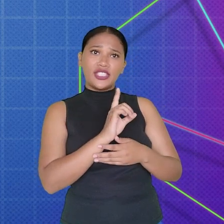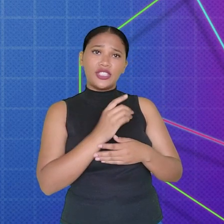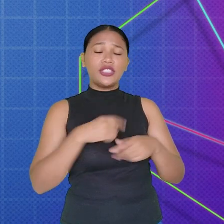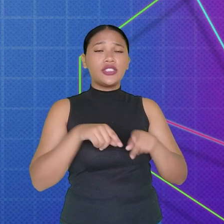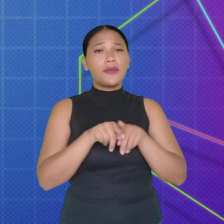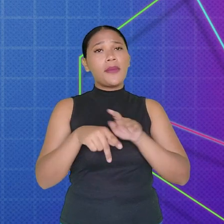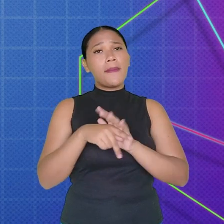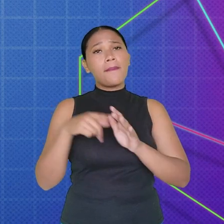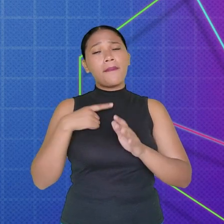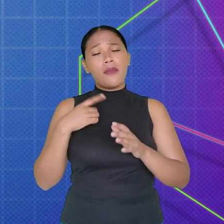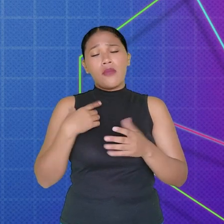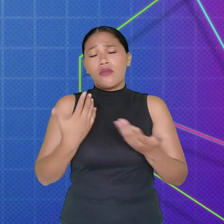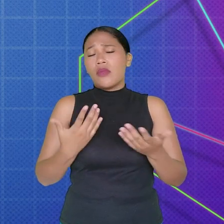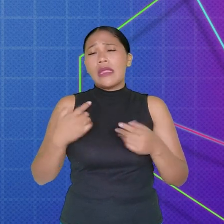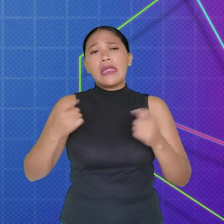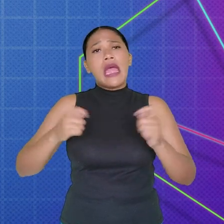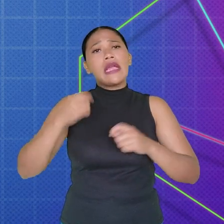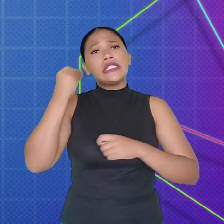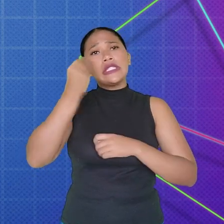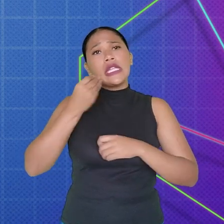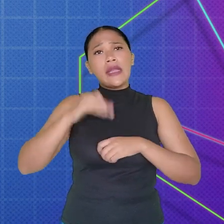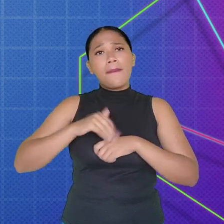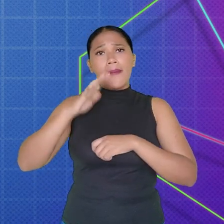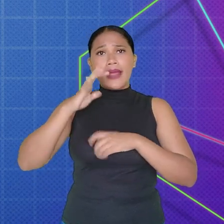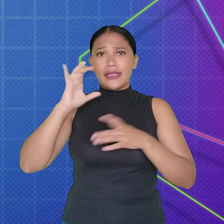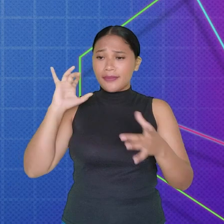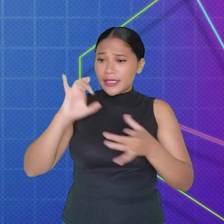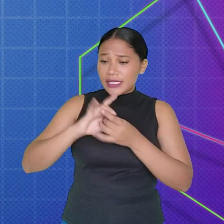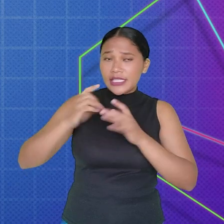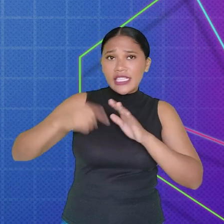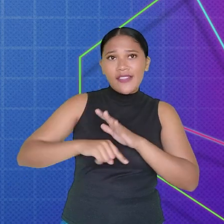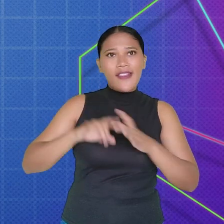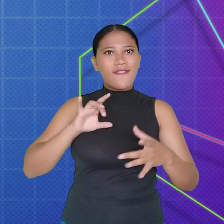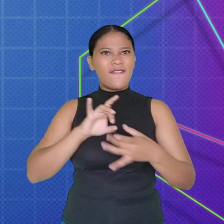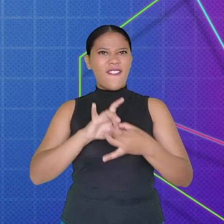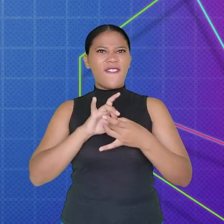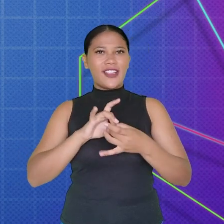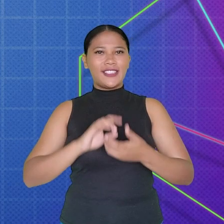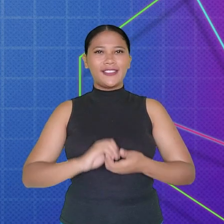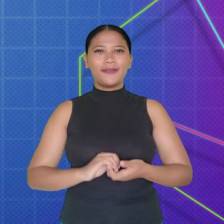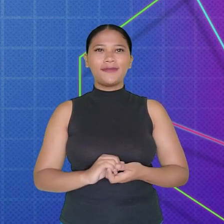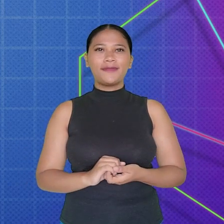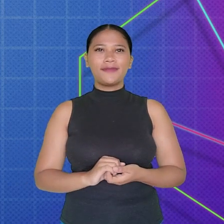criação de controles personalizados para uma experiência de jogo mais imersiva e envolvente.